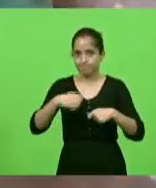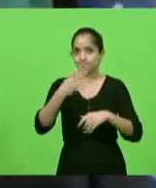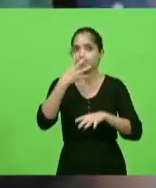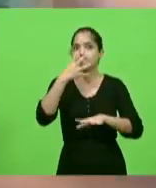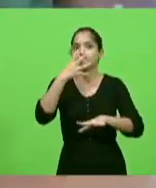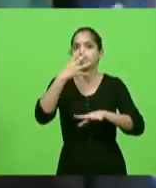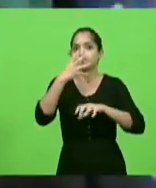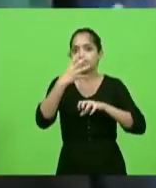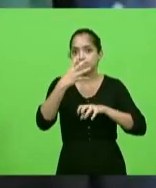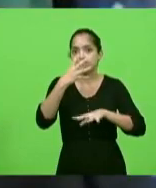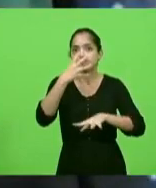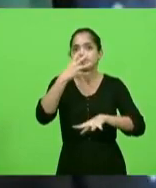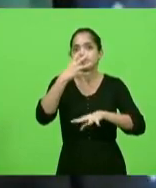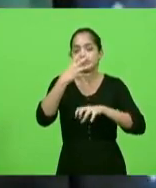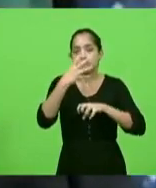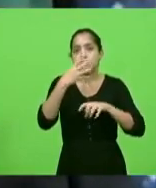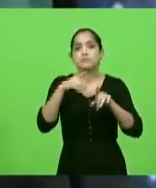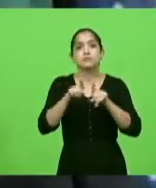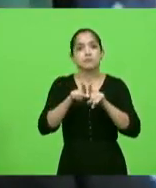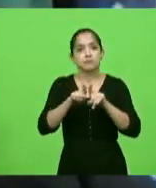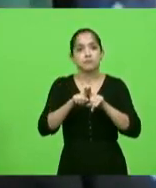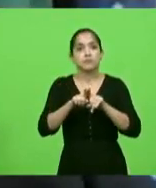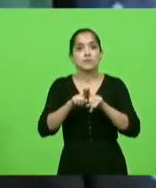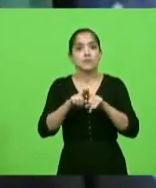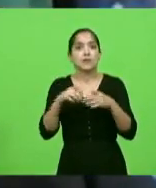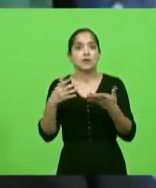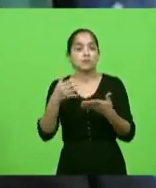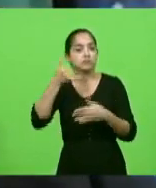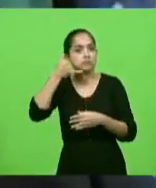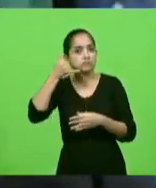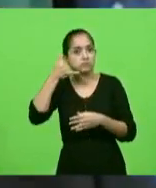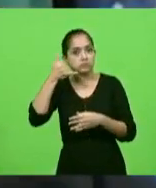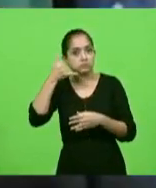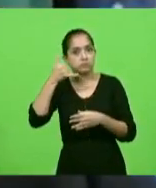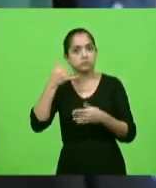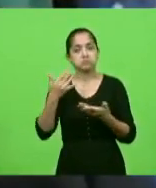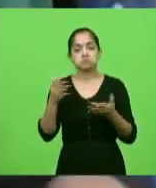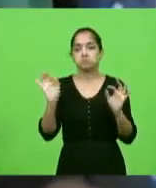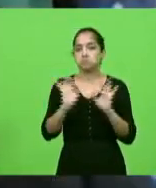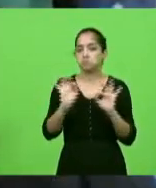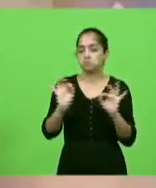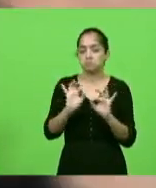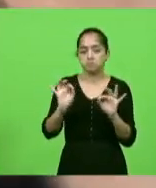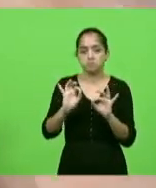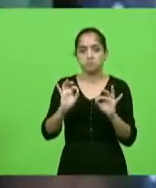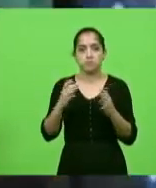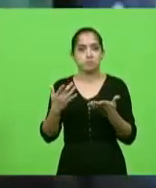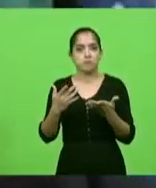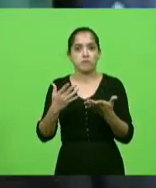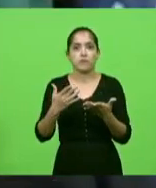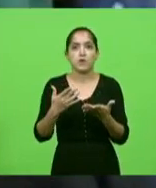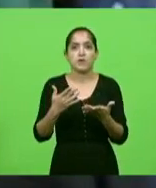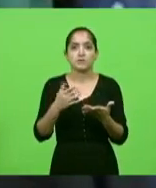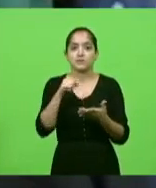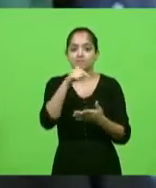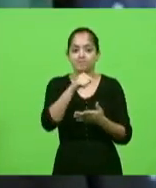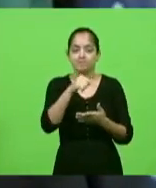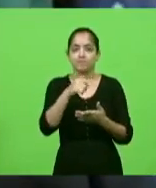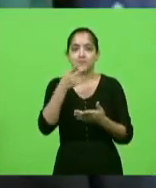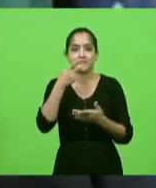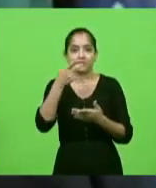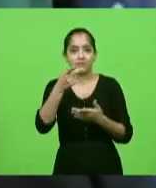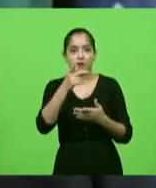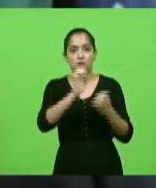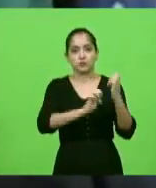de estiloso e são ventiladores pulmonares Não esperem problemas com o governador não houve nenhum momento Nem missão a empresa